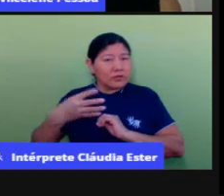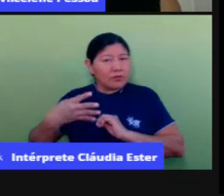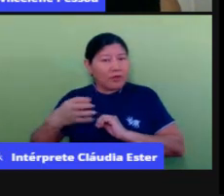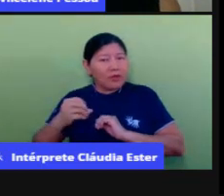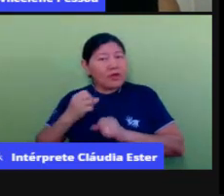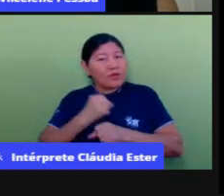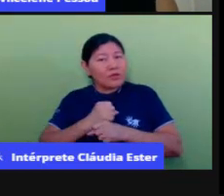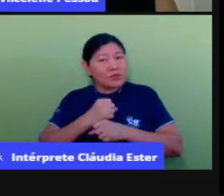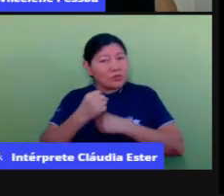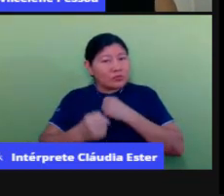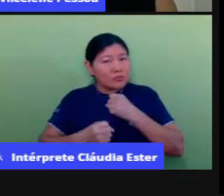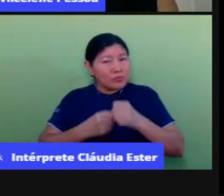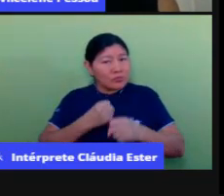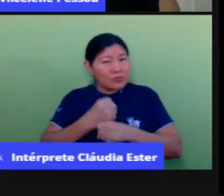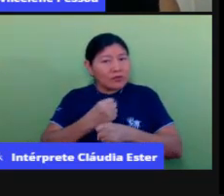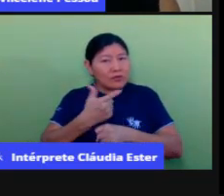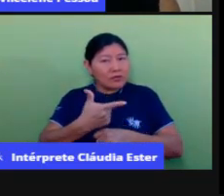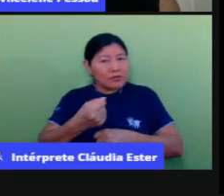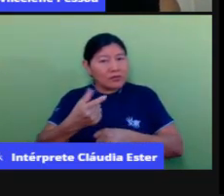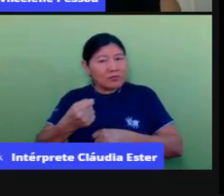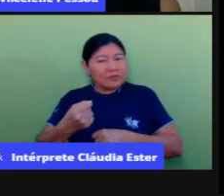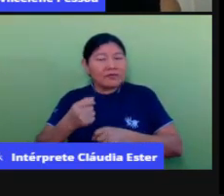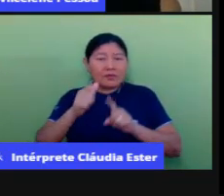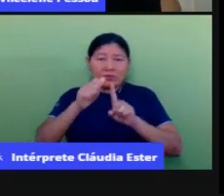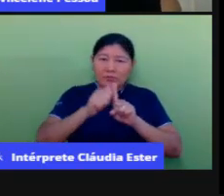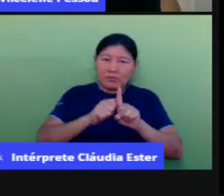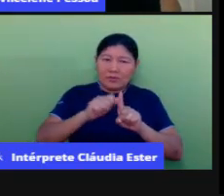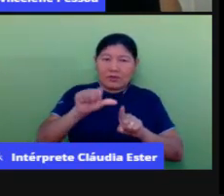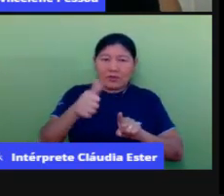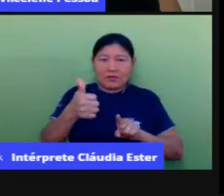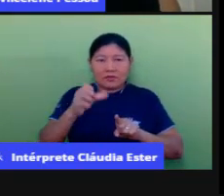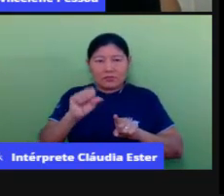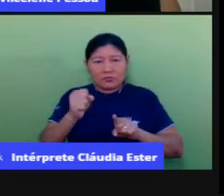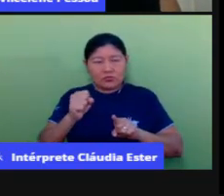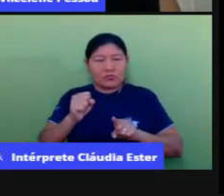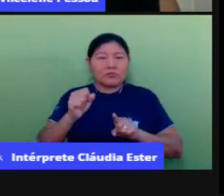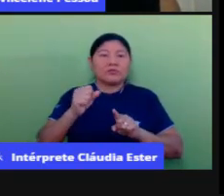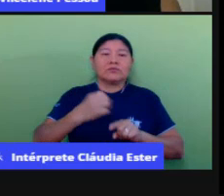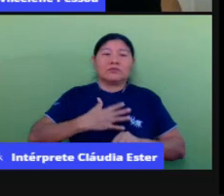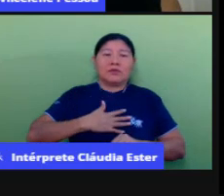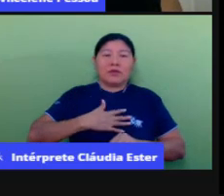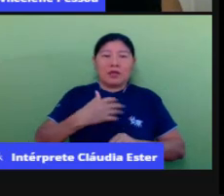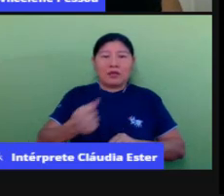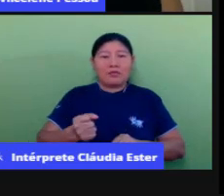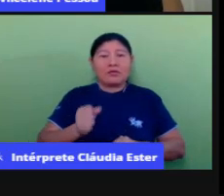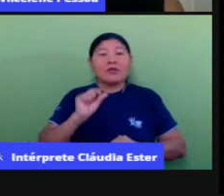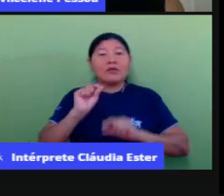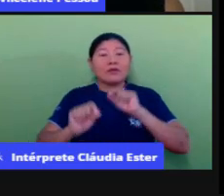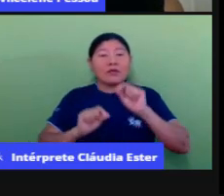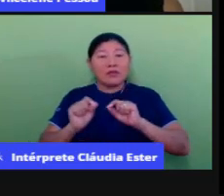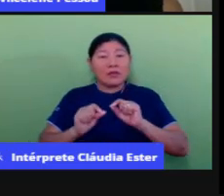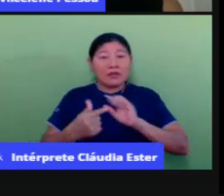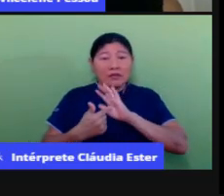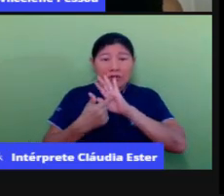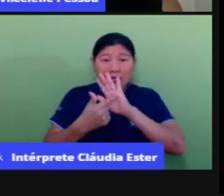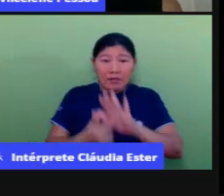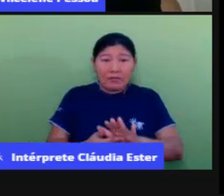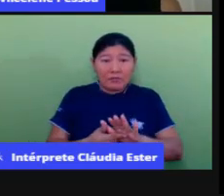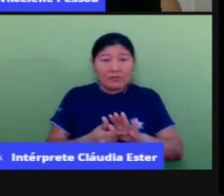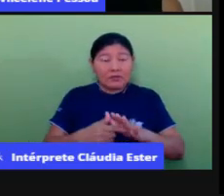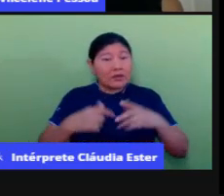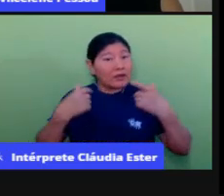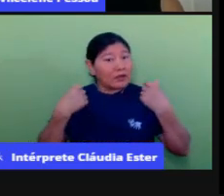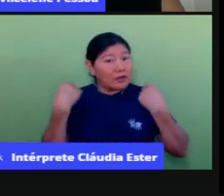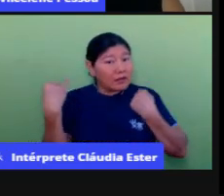2020, que ela vai estabelecer normas educacionais excepcionais a serem adotadas durante o estado de calamidade